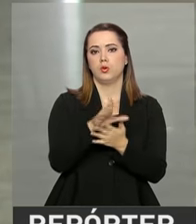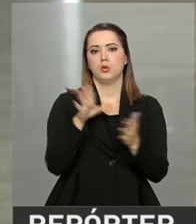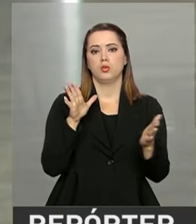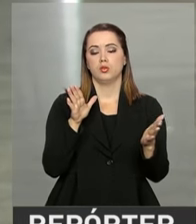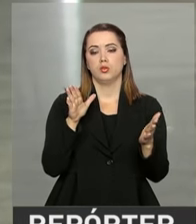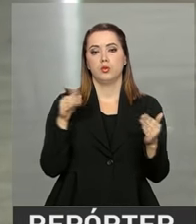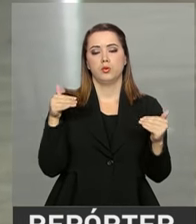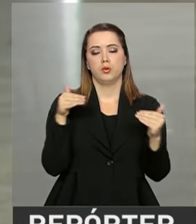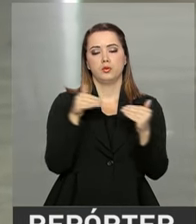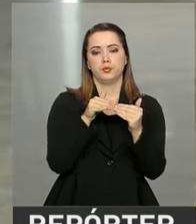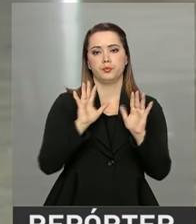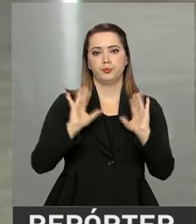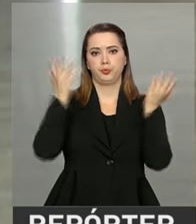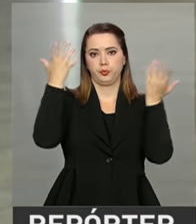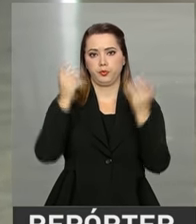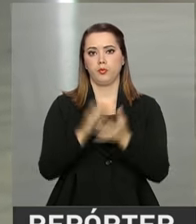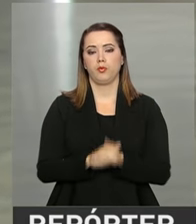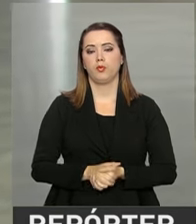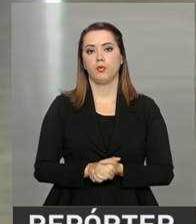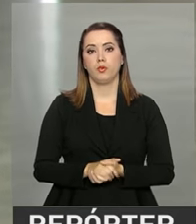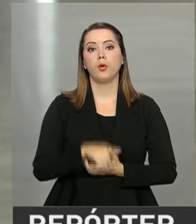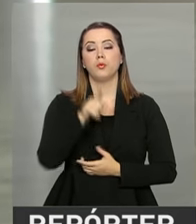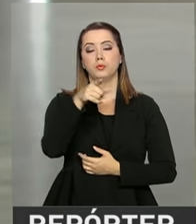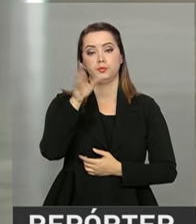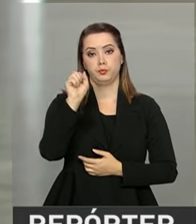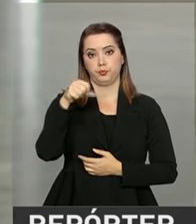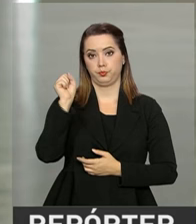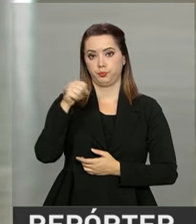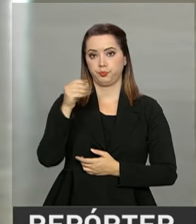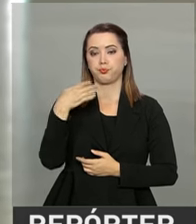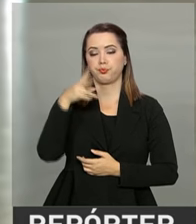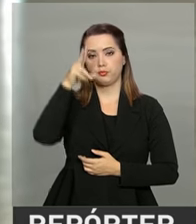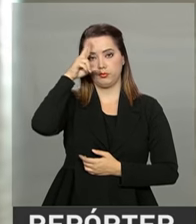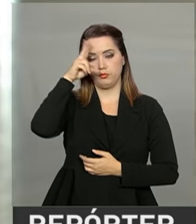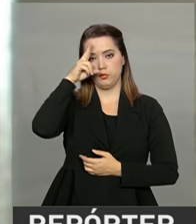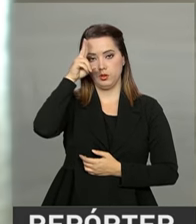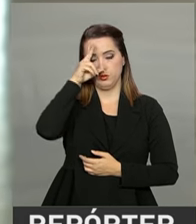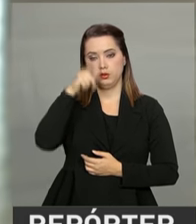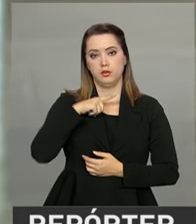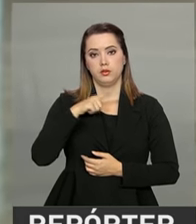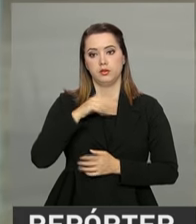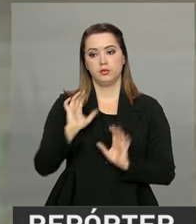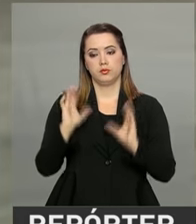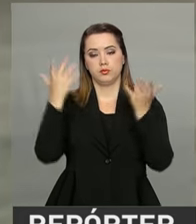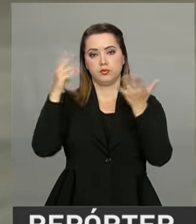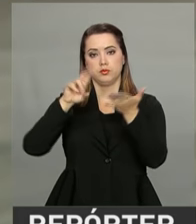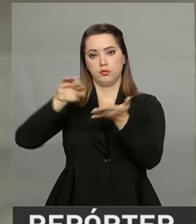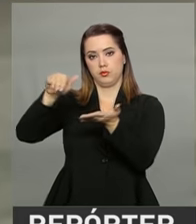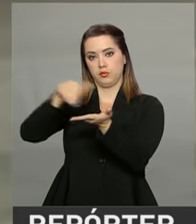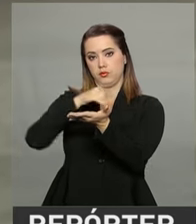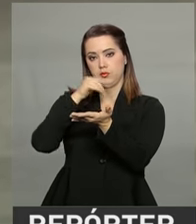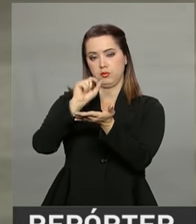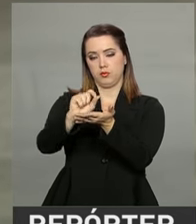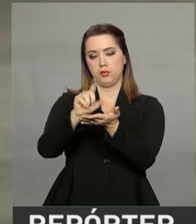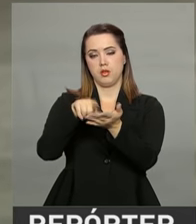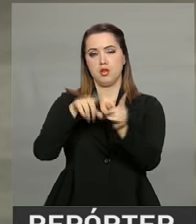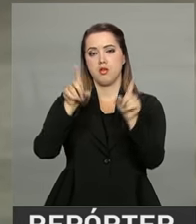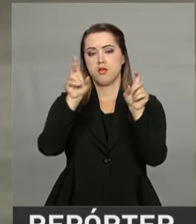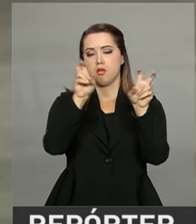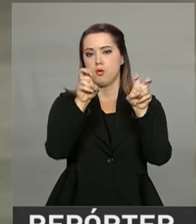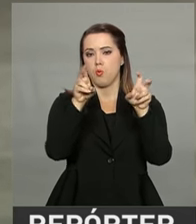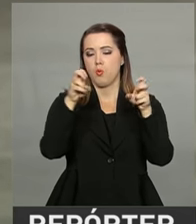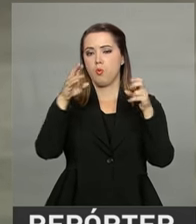Luiz. Na próxima segunda-feira, o presidente Michel Temer vai participar da cerimônia de assinatura que vai ratificar o acordo de